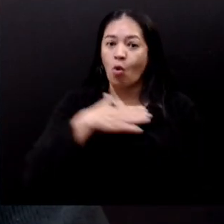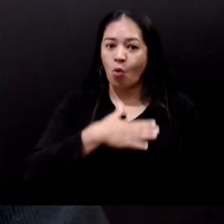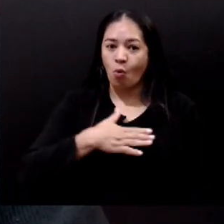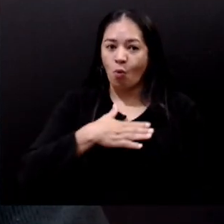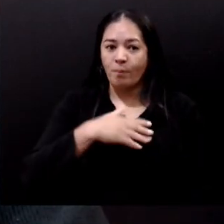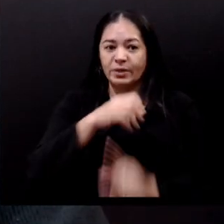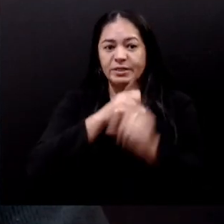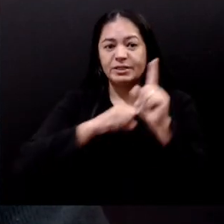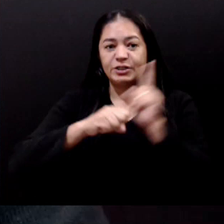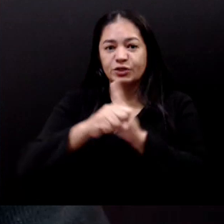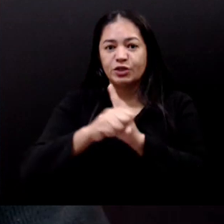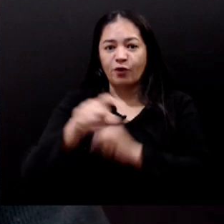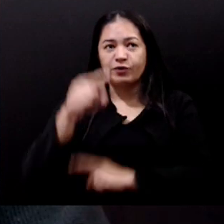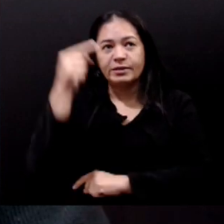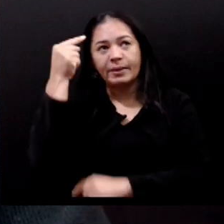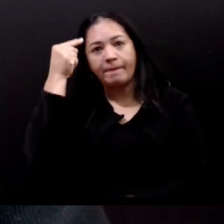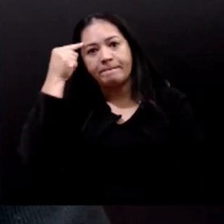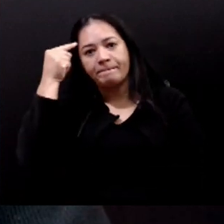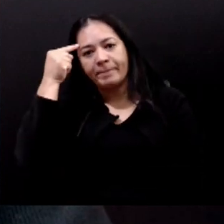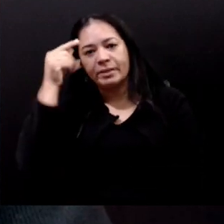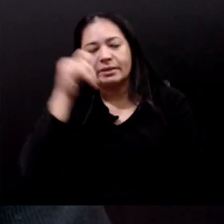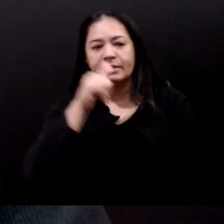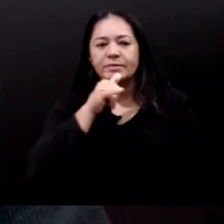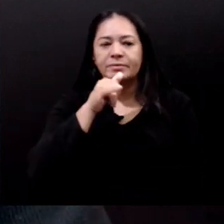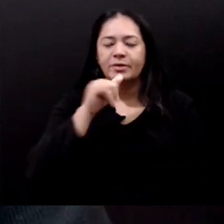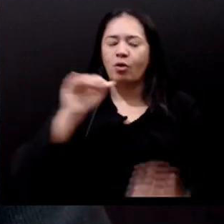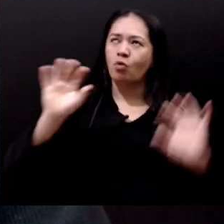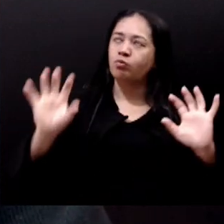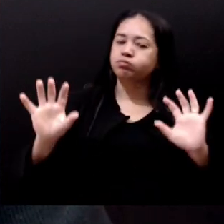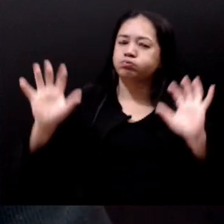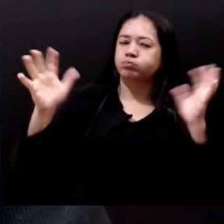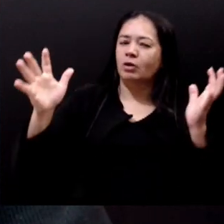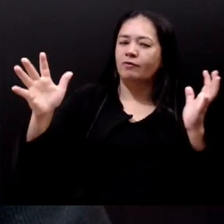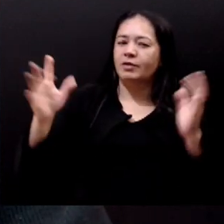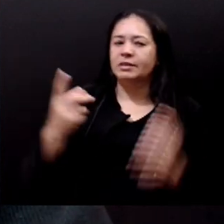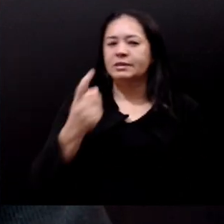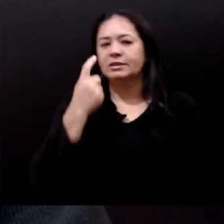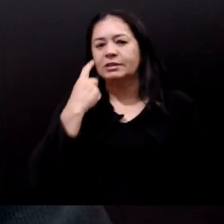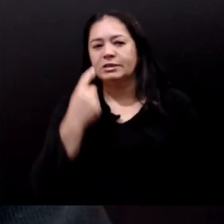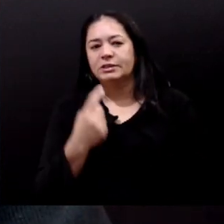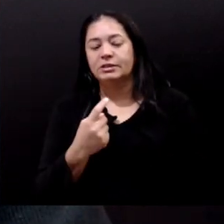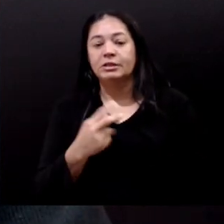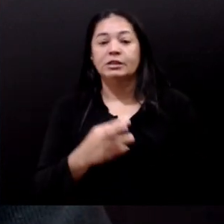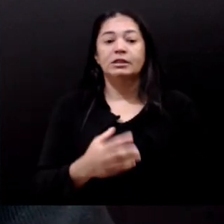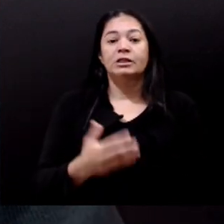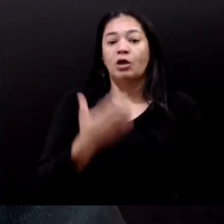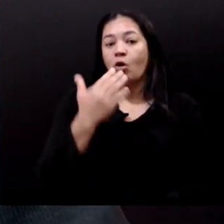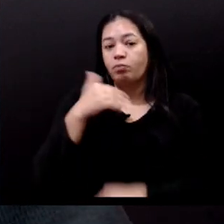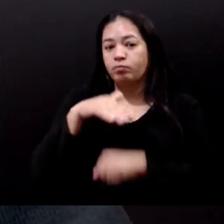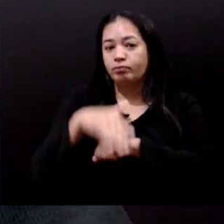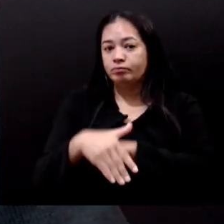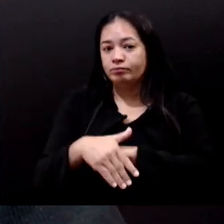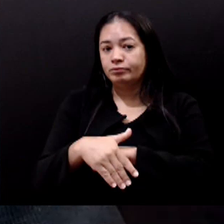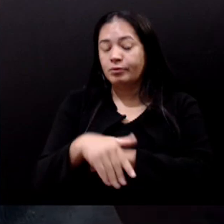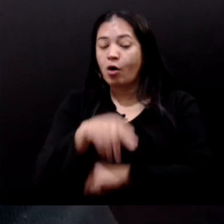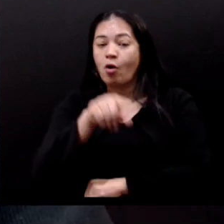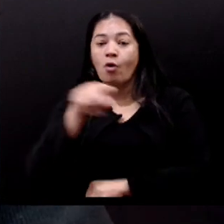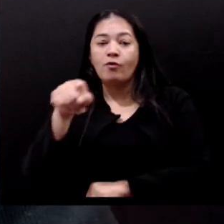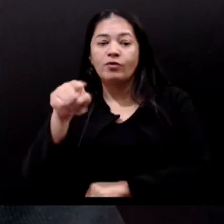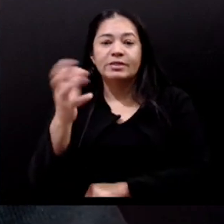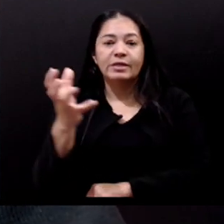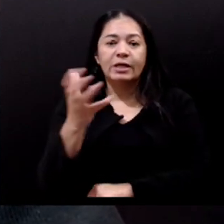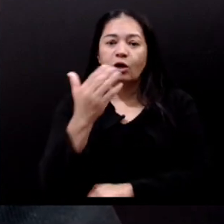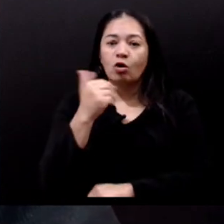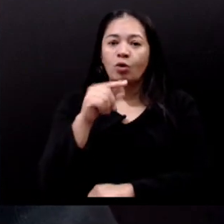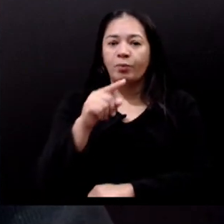pensa, por exemplo, em um happy hour na sexta-feira, em um jantar de negócio, algo do tipo, você quer comer algo que você gosta, algo